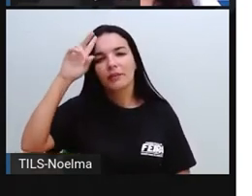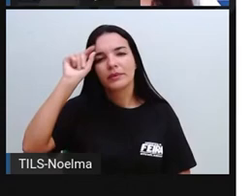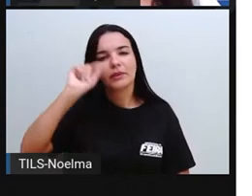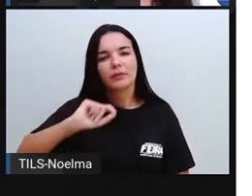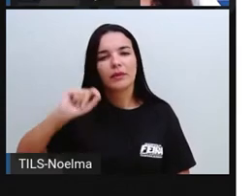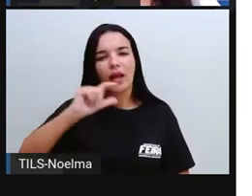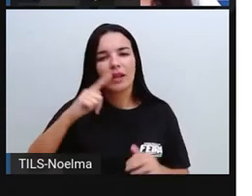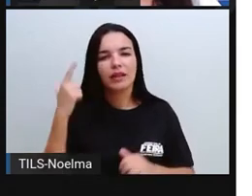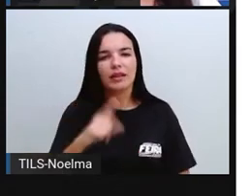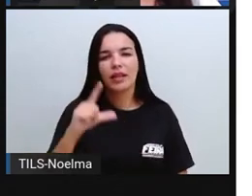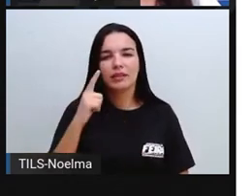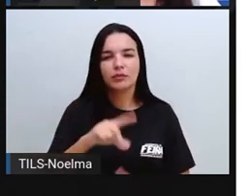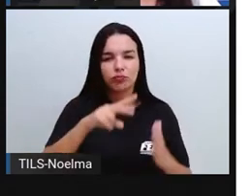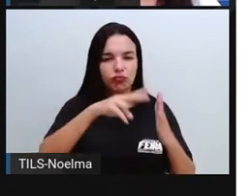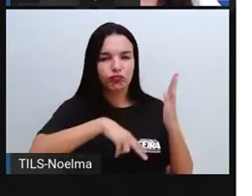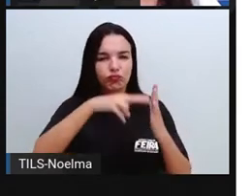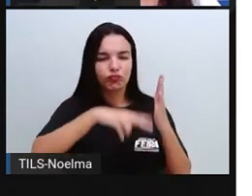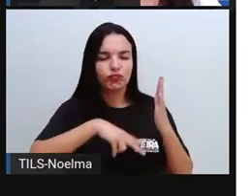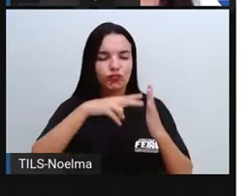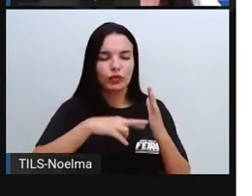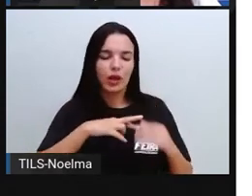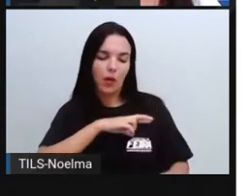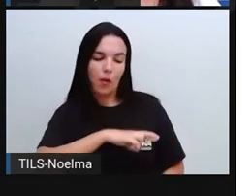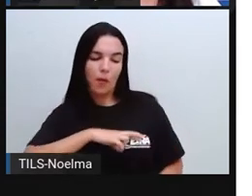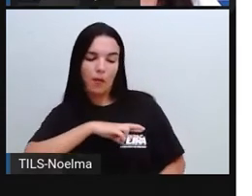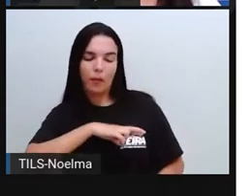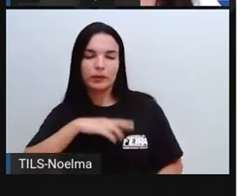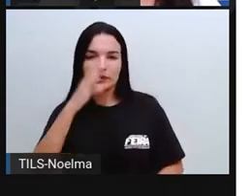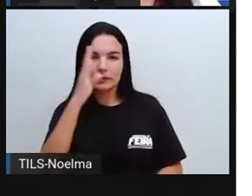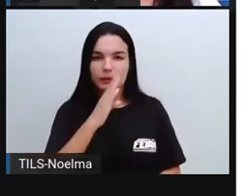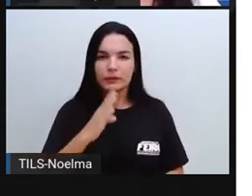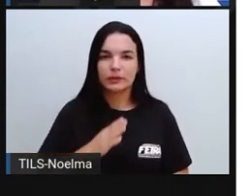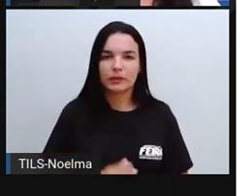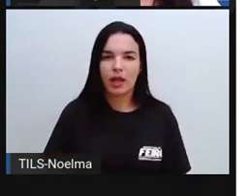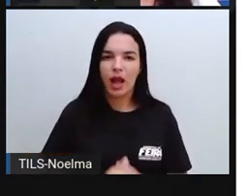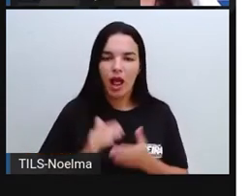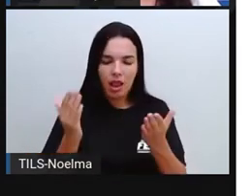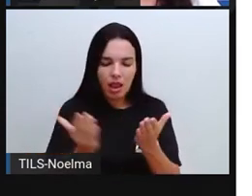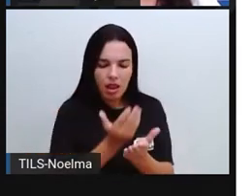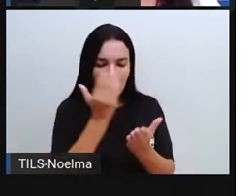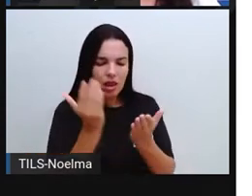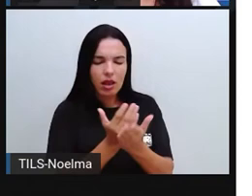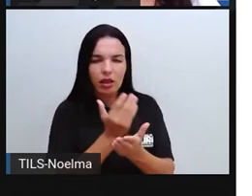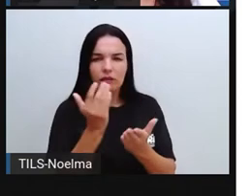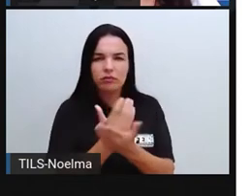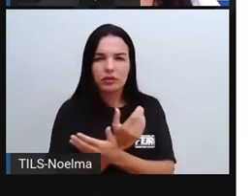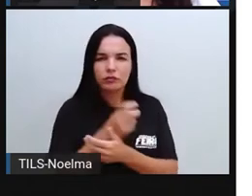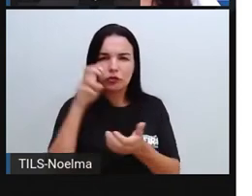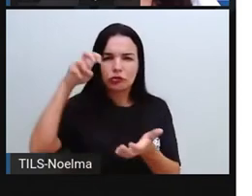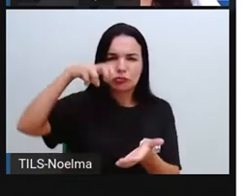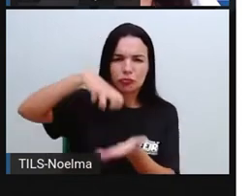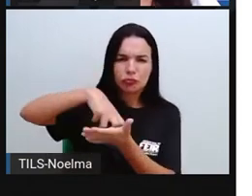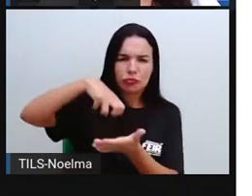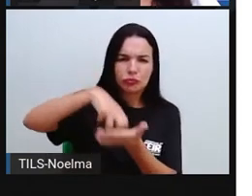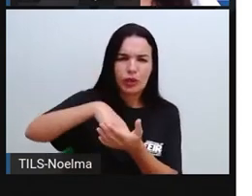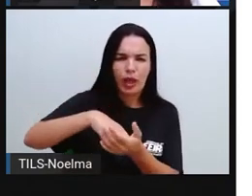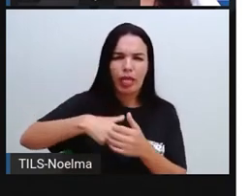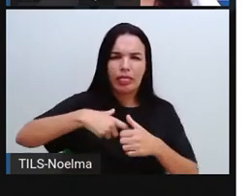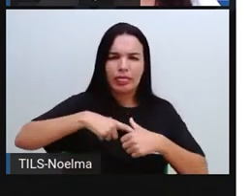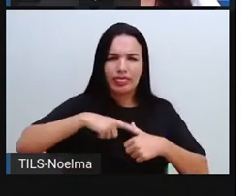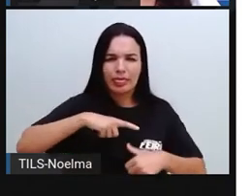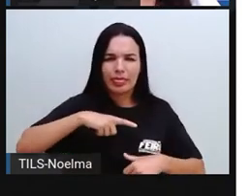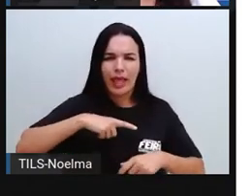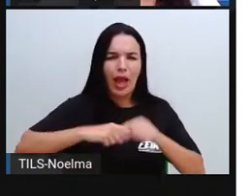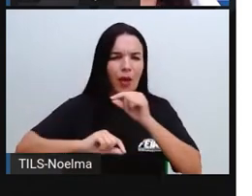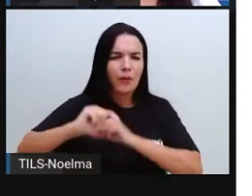nos joelhos, afundada de atravessado numa poltrona velha e gorda, num quartinho com máquina